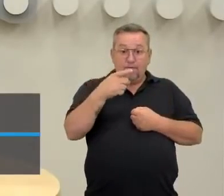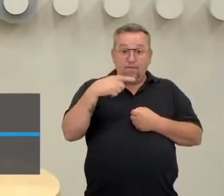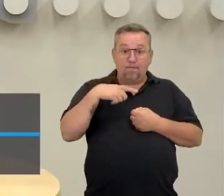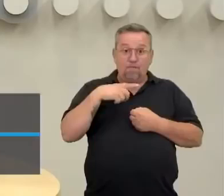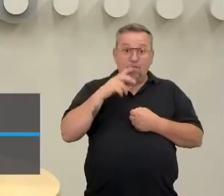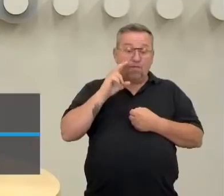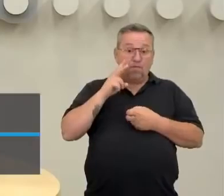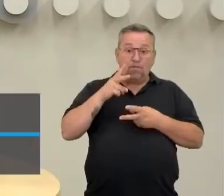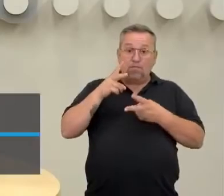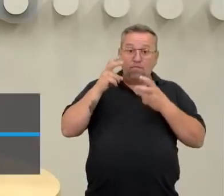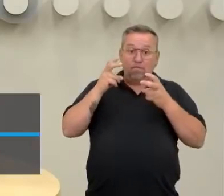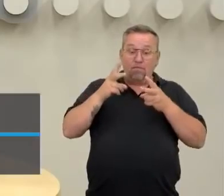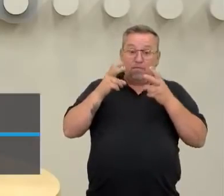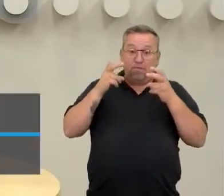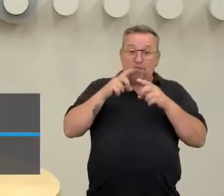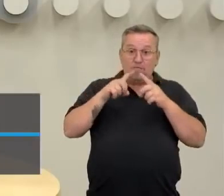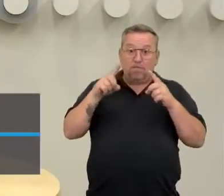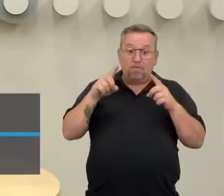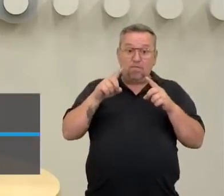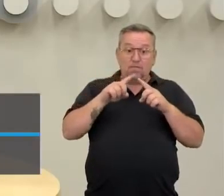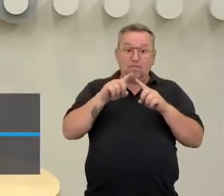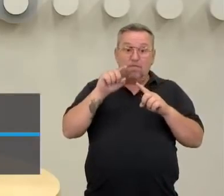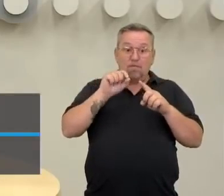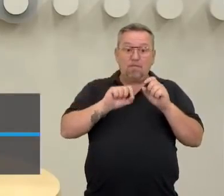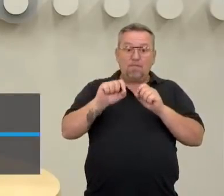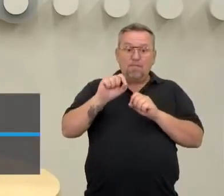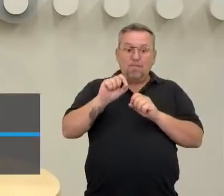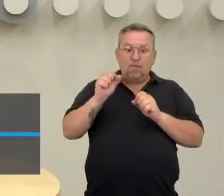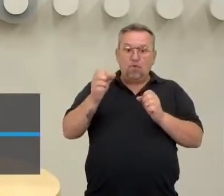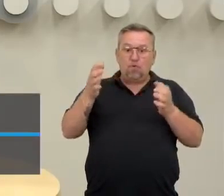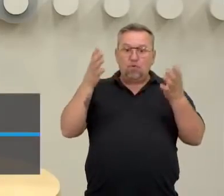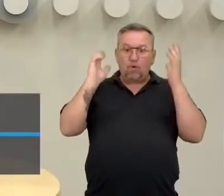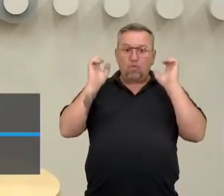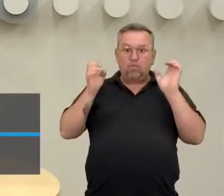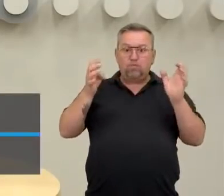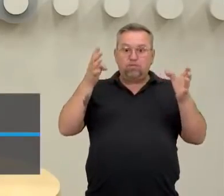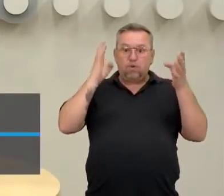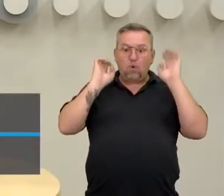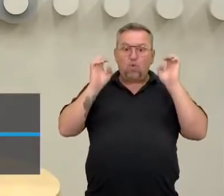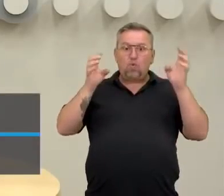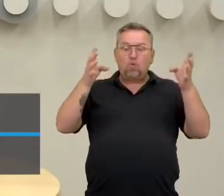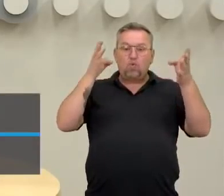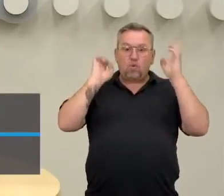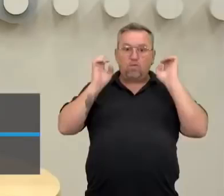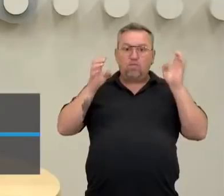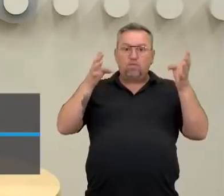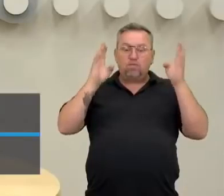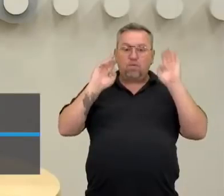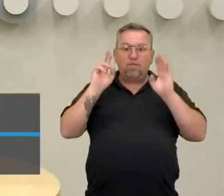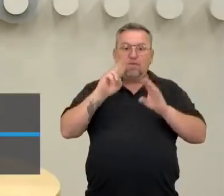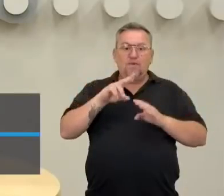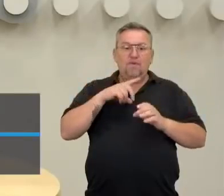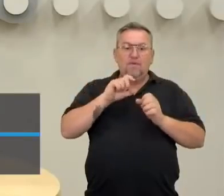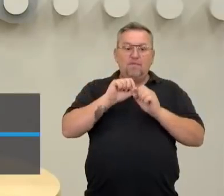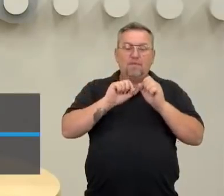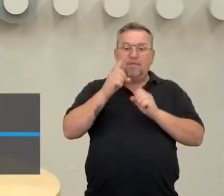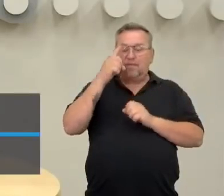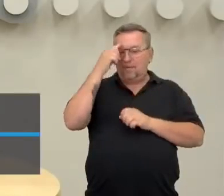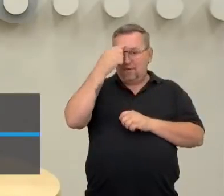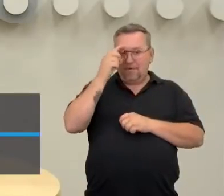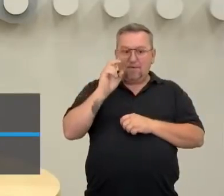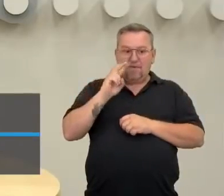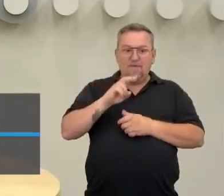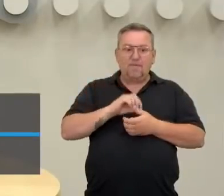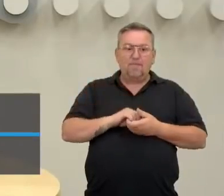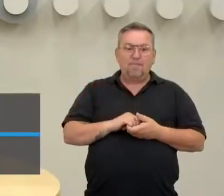não parar para olhar o grafite, mas aquele monte de cor, aquele vai entrar na sua visão periférica, nem que seja por um segundo, você vai virar a